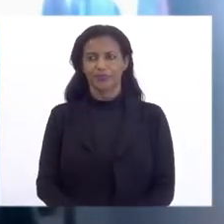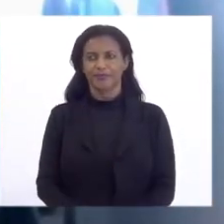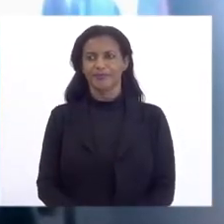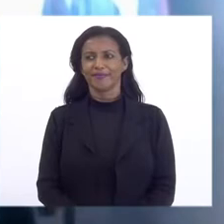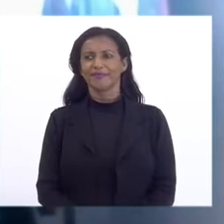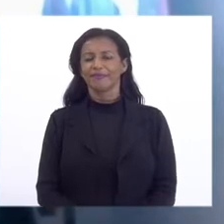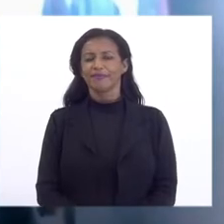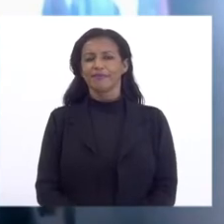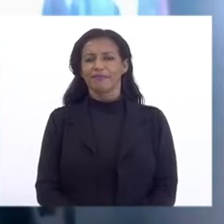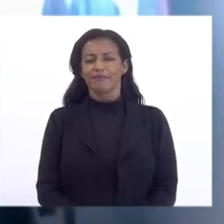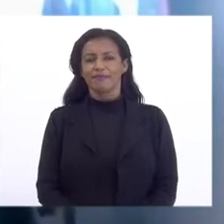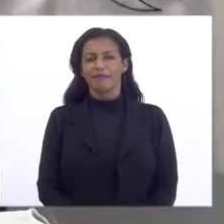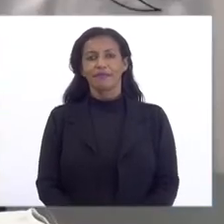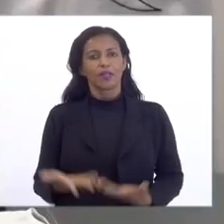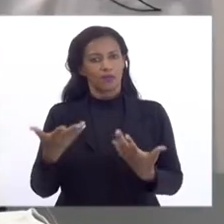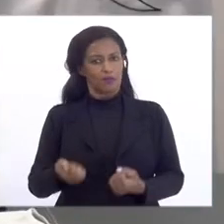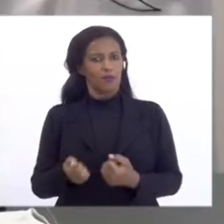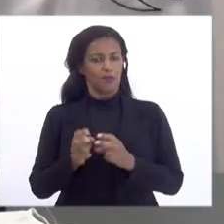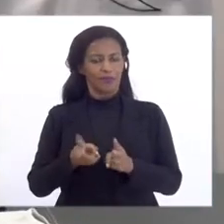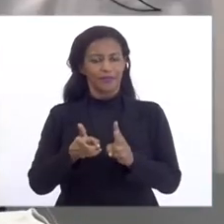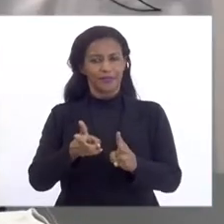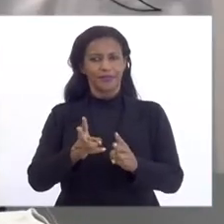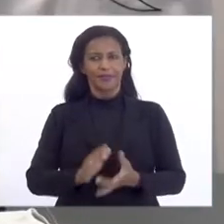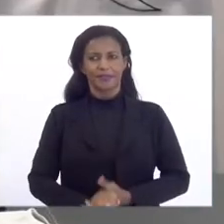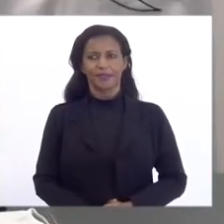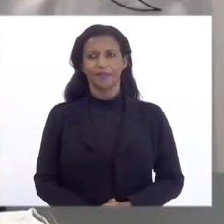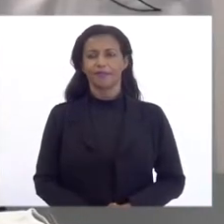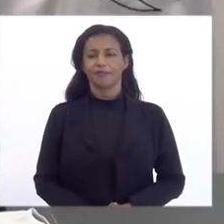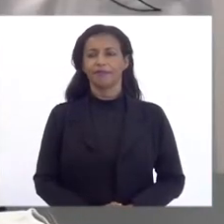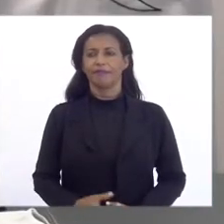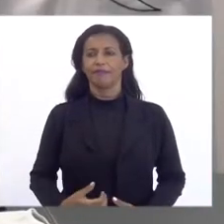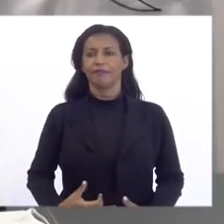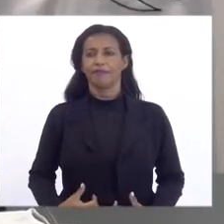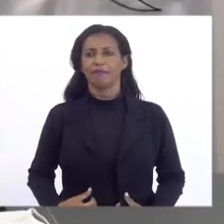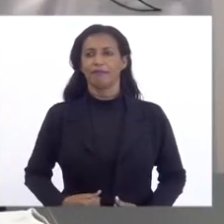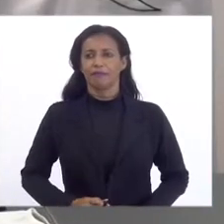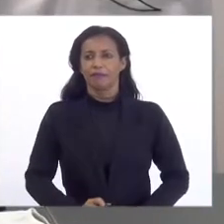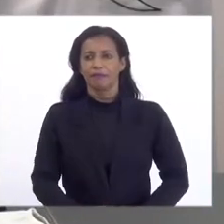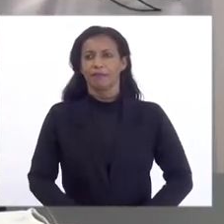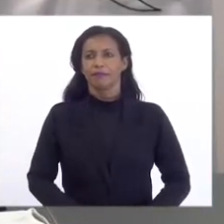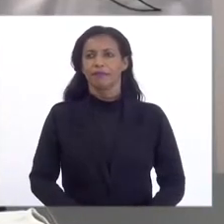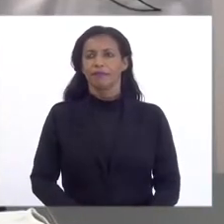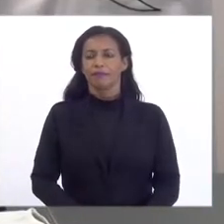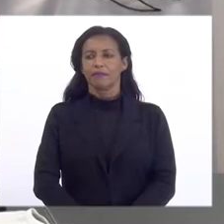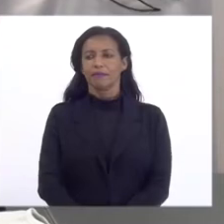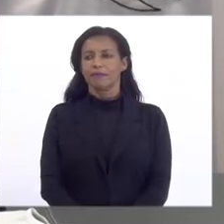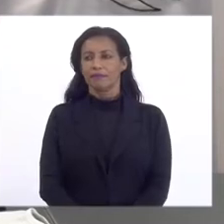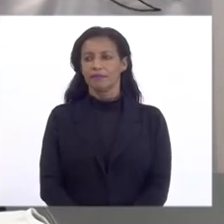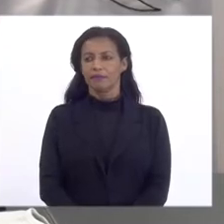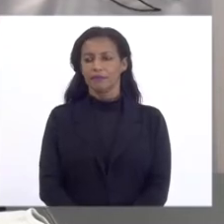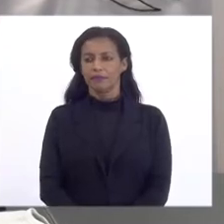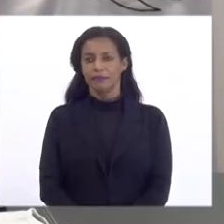Bom, vamos seguir então com a ordem do dia.